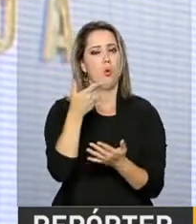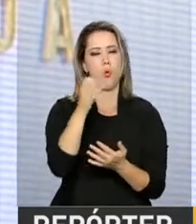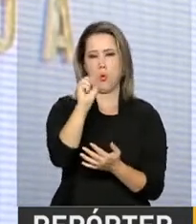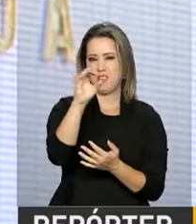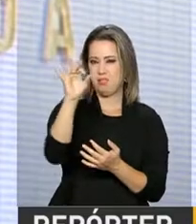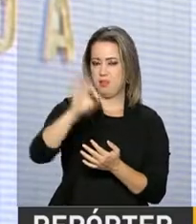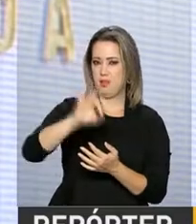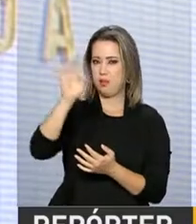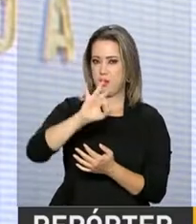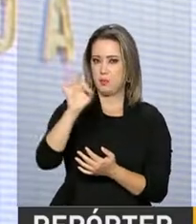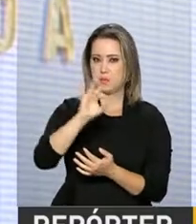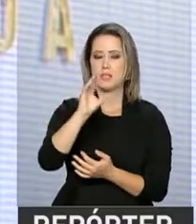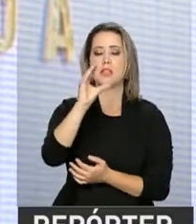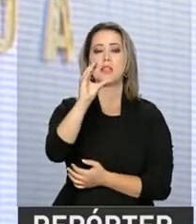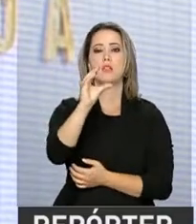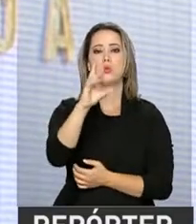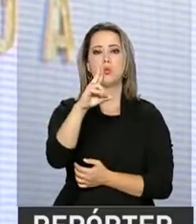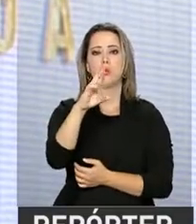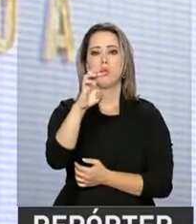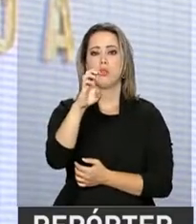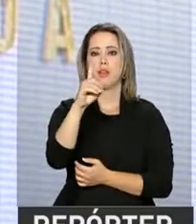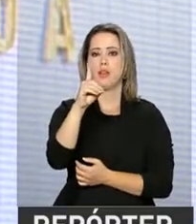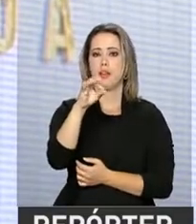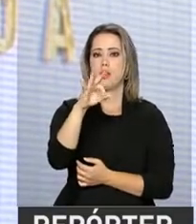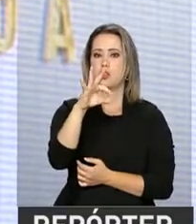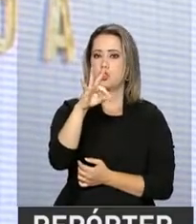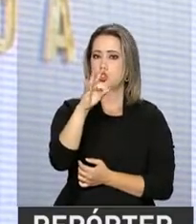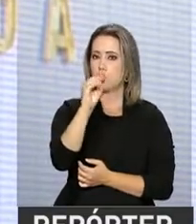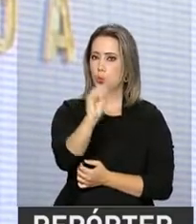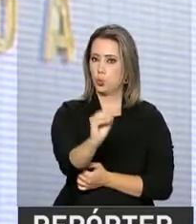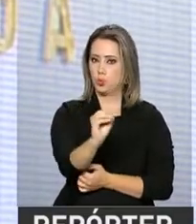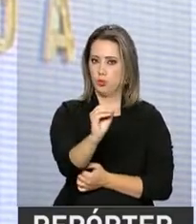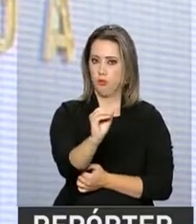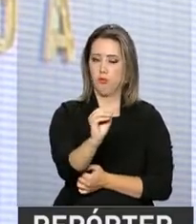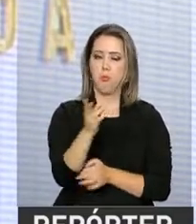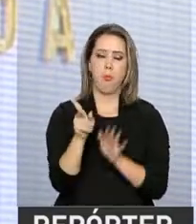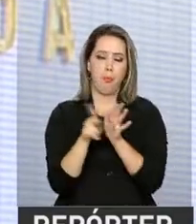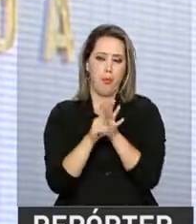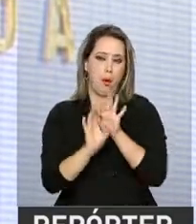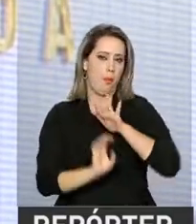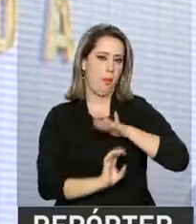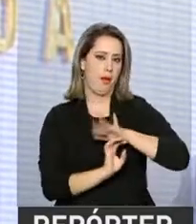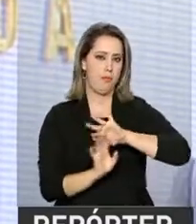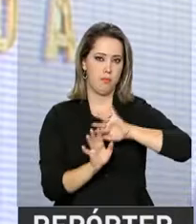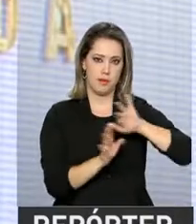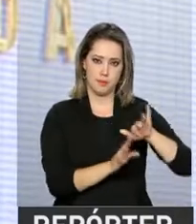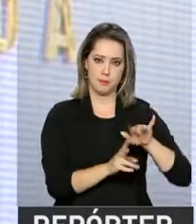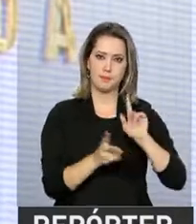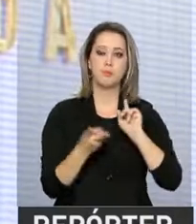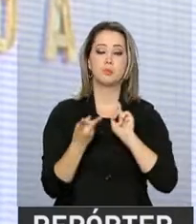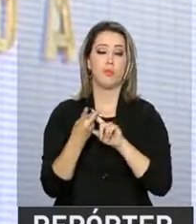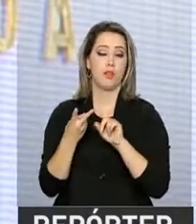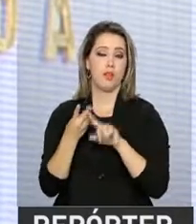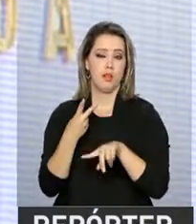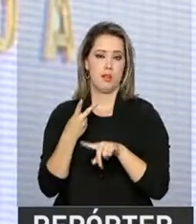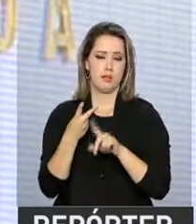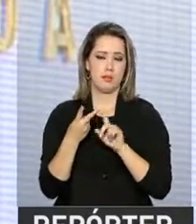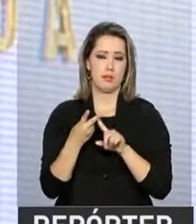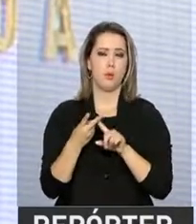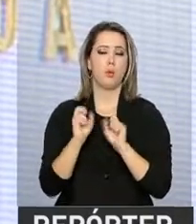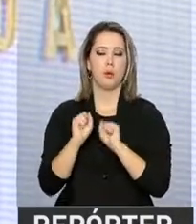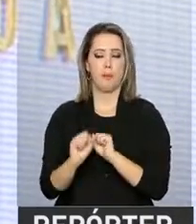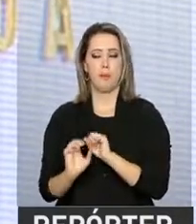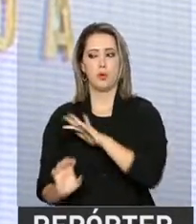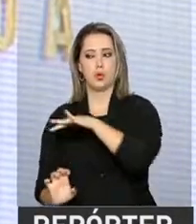de restituição, ressarcimento. Esse é mais focado para empresas. A segunda modalidade, que se aplica tanto a